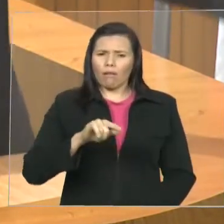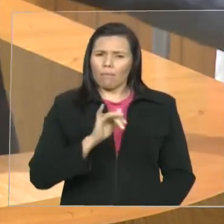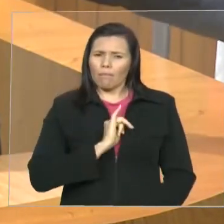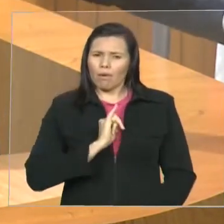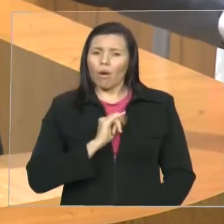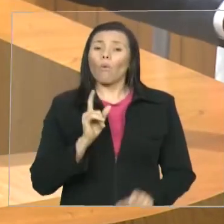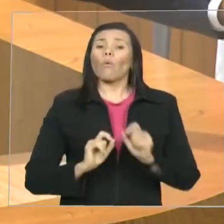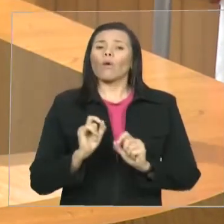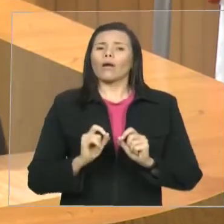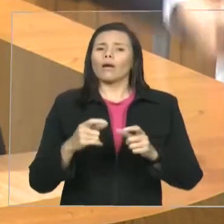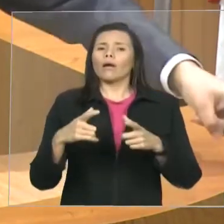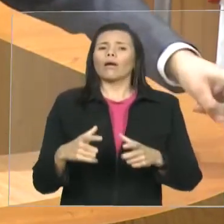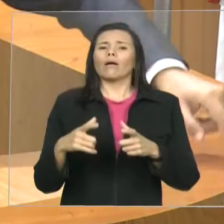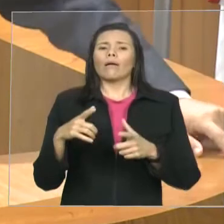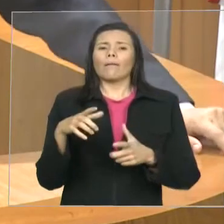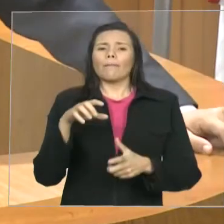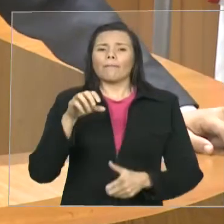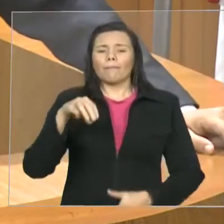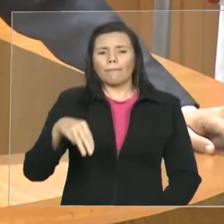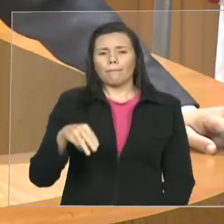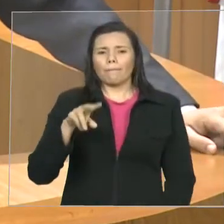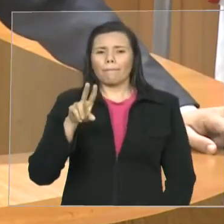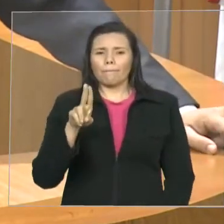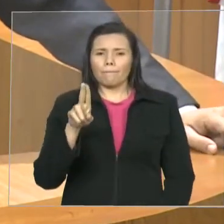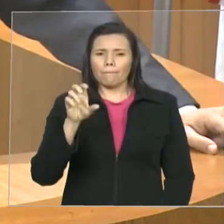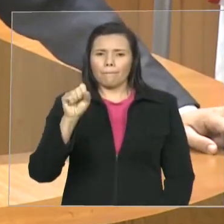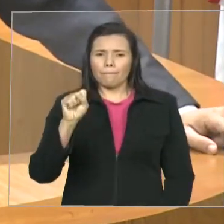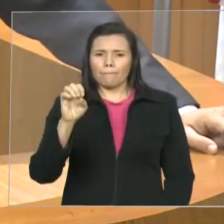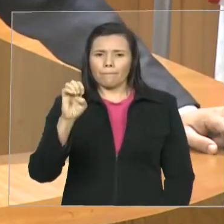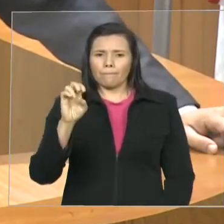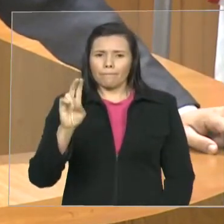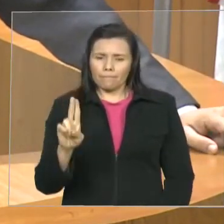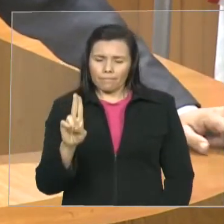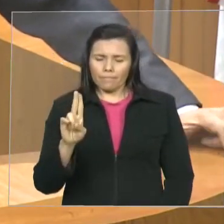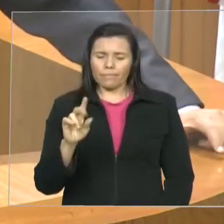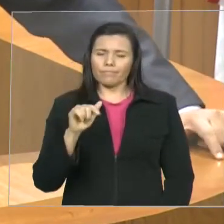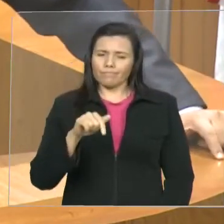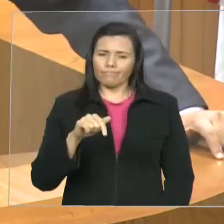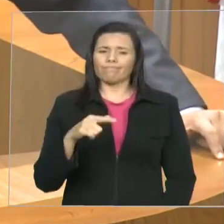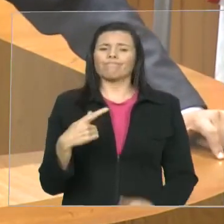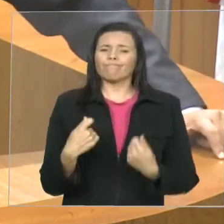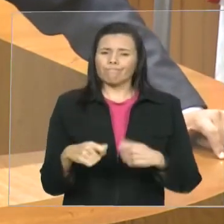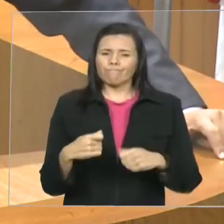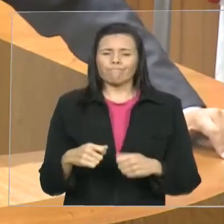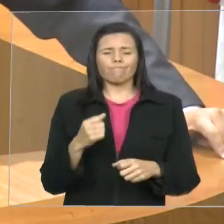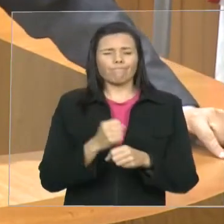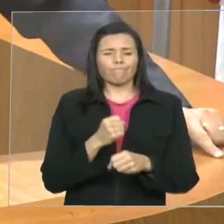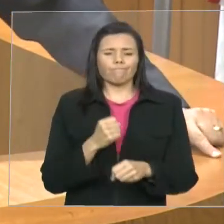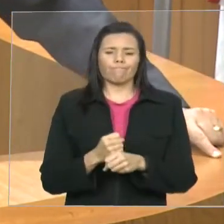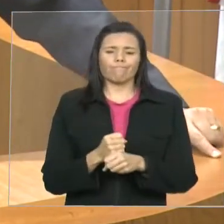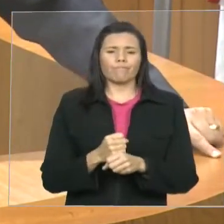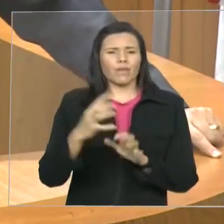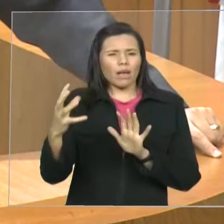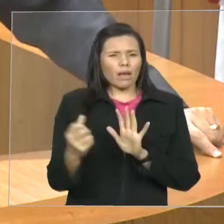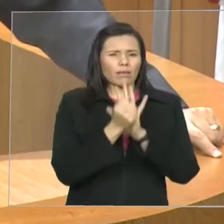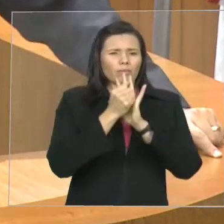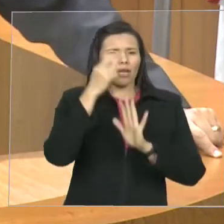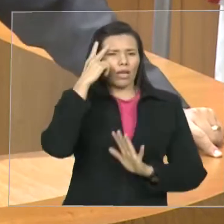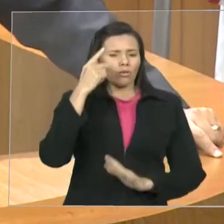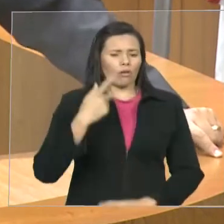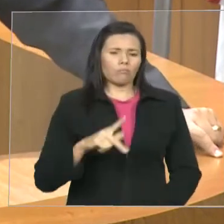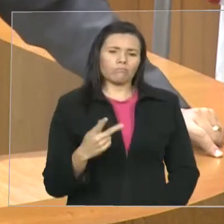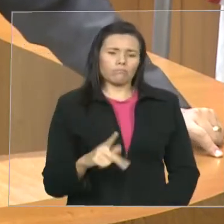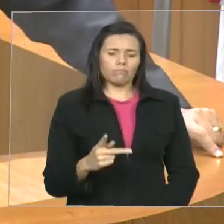a construir Imperatriz e quem ajuda a construí-la. Eu quero, nessa oportunidade, até então, eu não